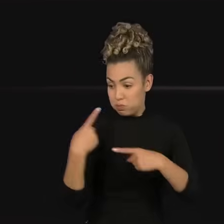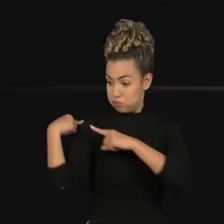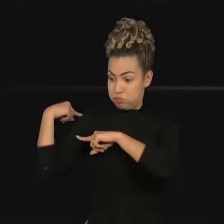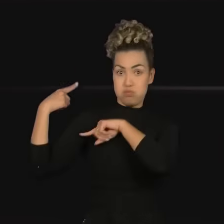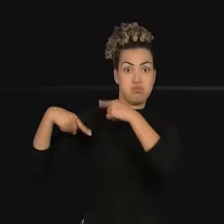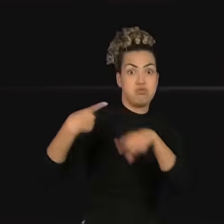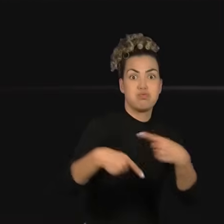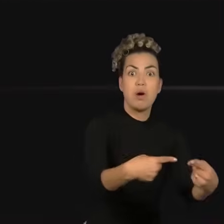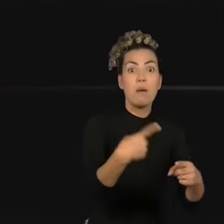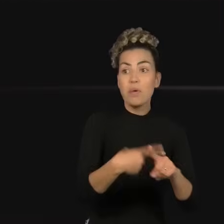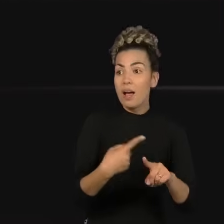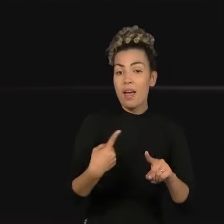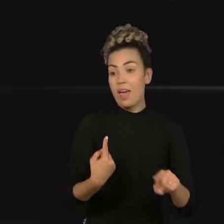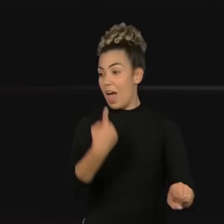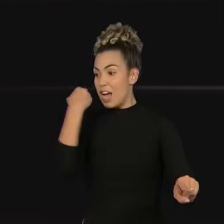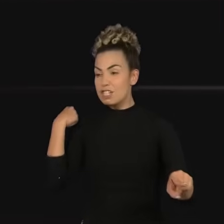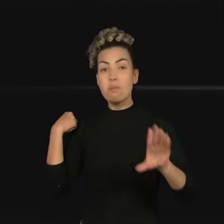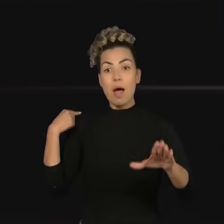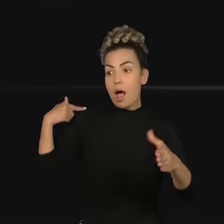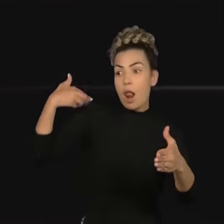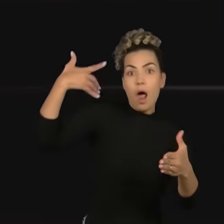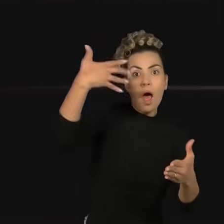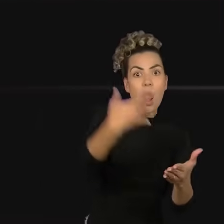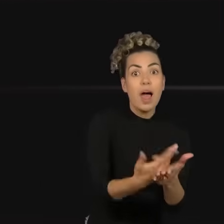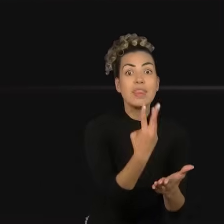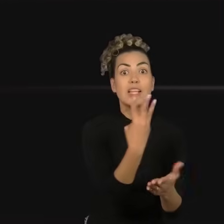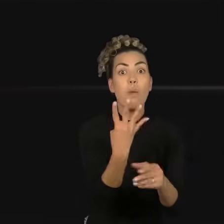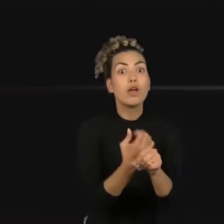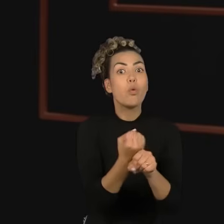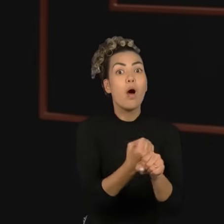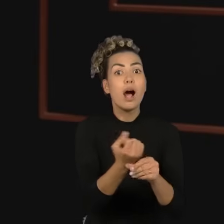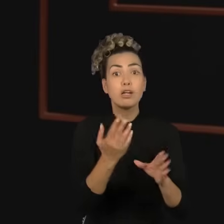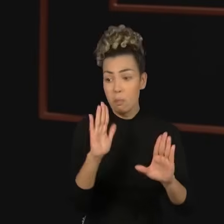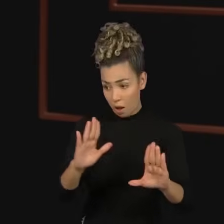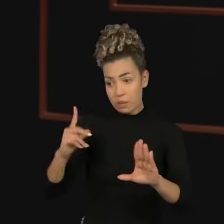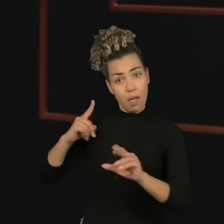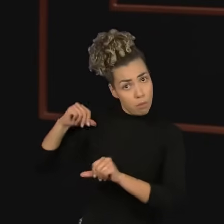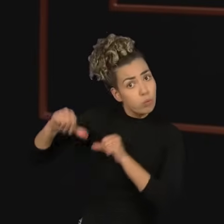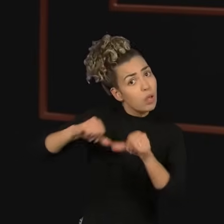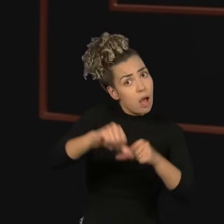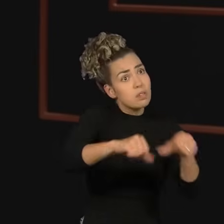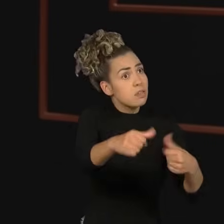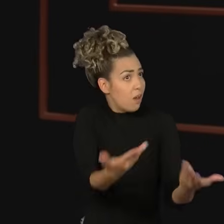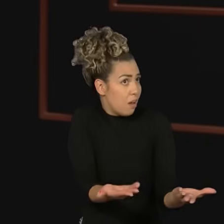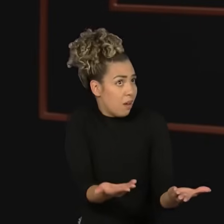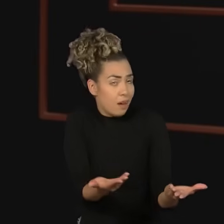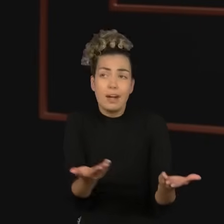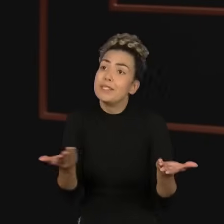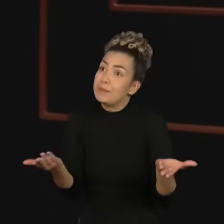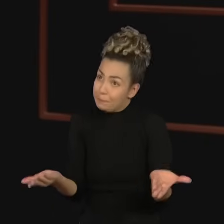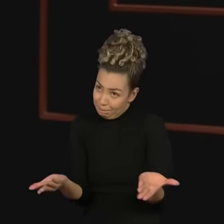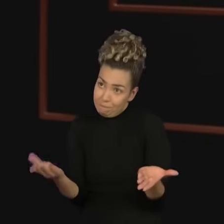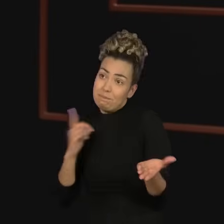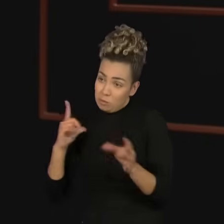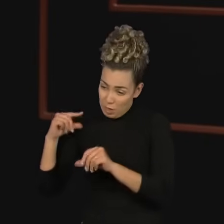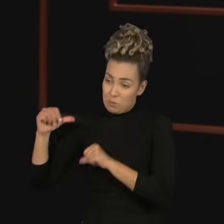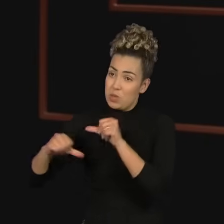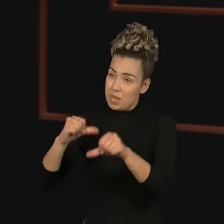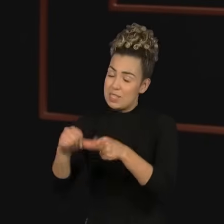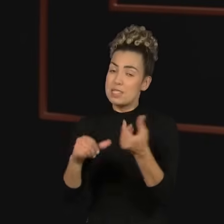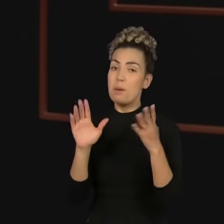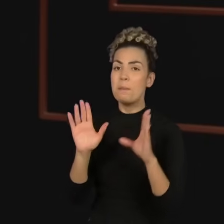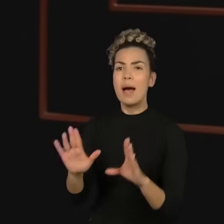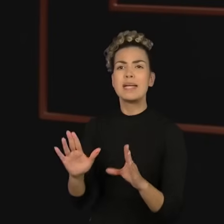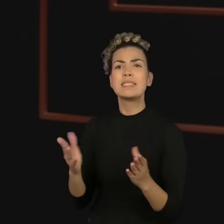você retoma a família Silva e Silva. Ou seja, o mundo mudou. Sim. Então, mas tem uma coisa que eu não